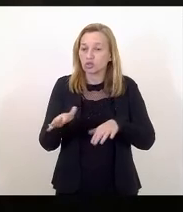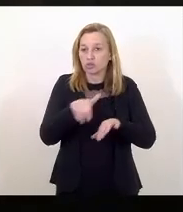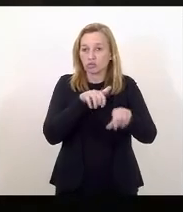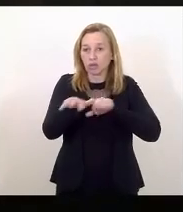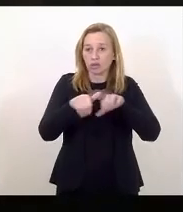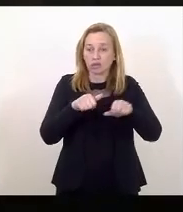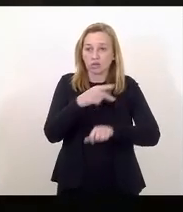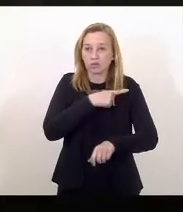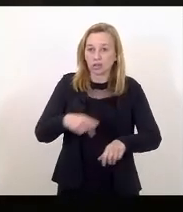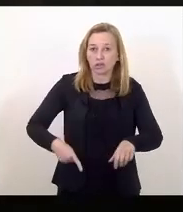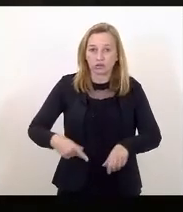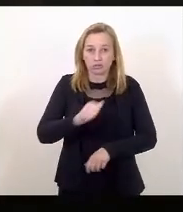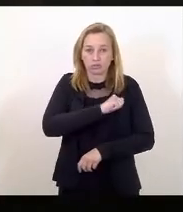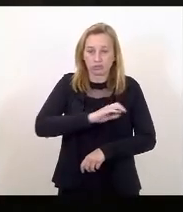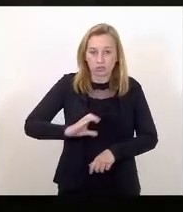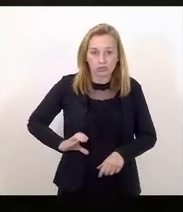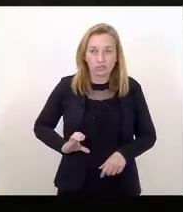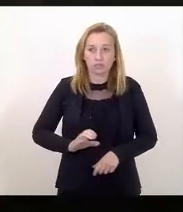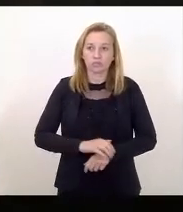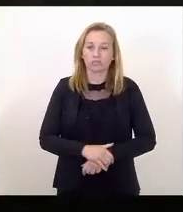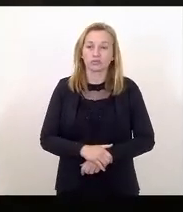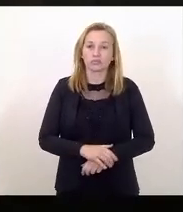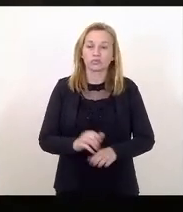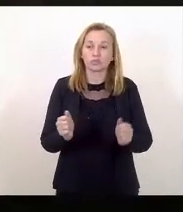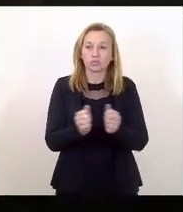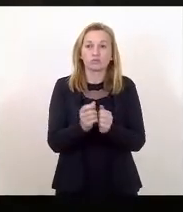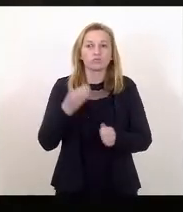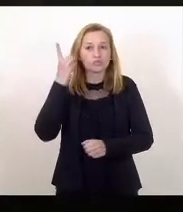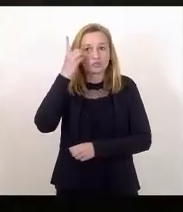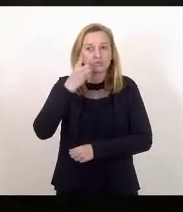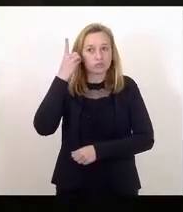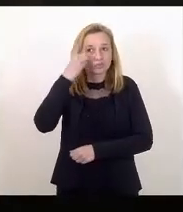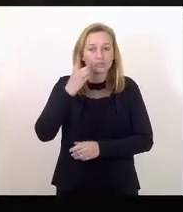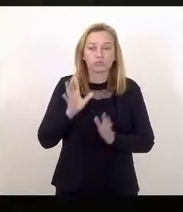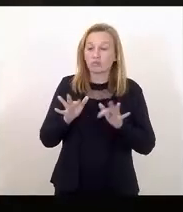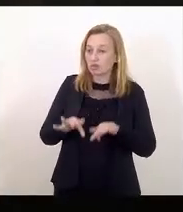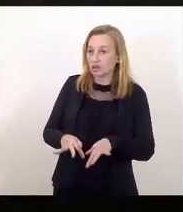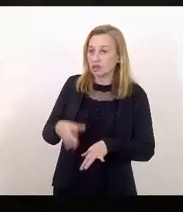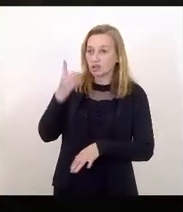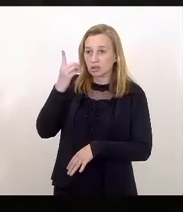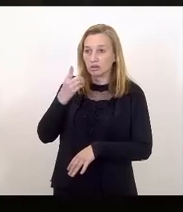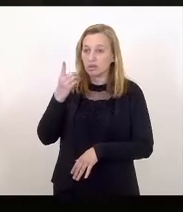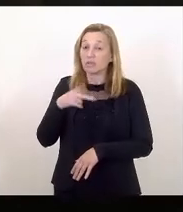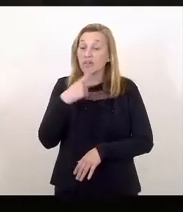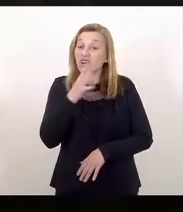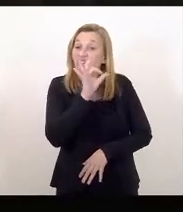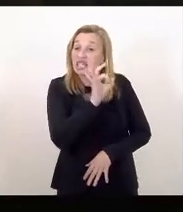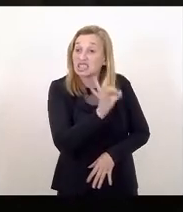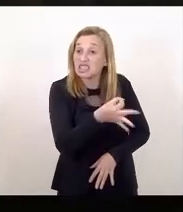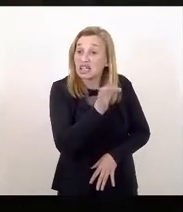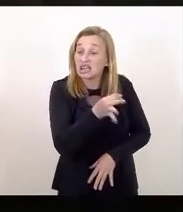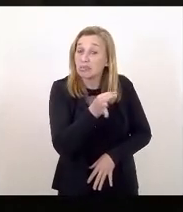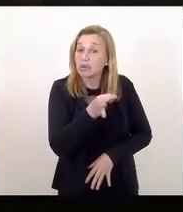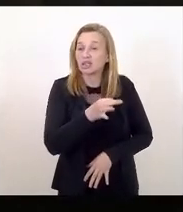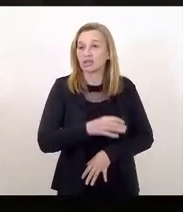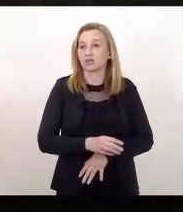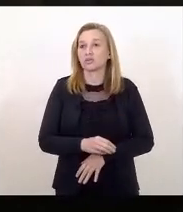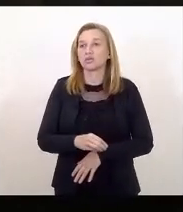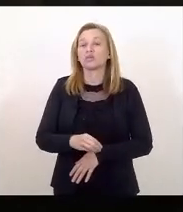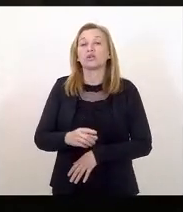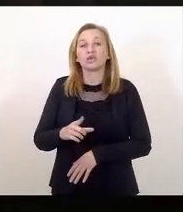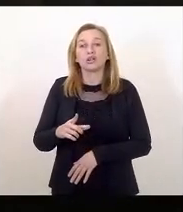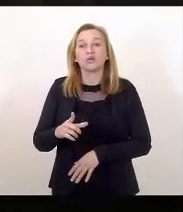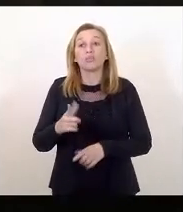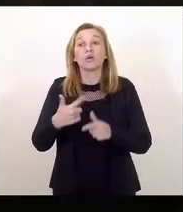André Siciliano com os deputados. Para concluir, deputado. Para dizer exatamente o que vinha pela